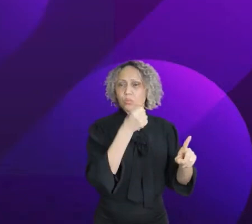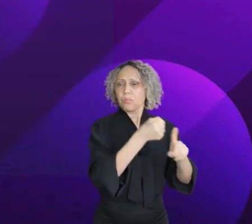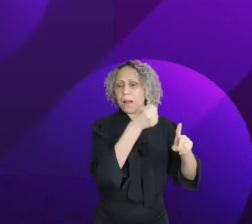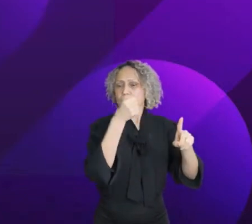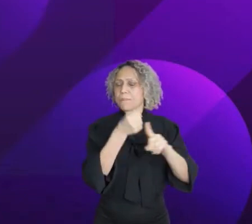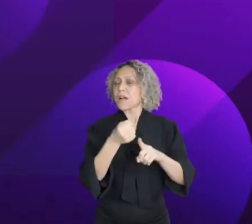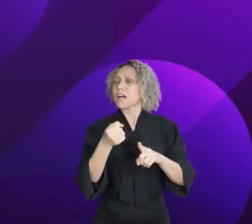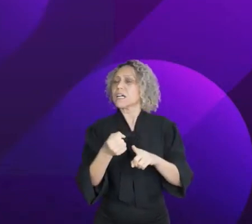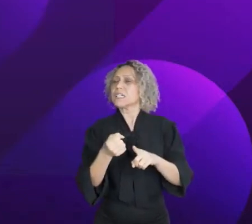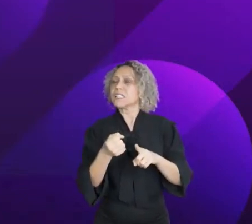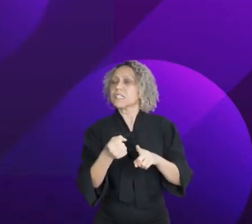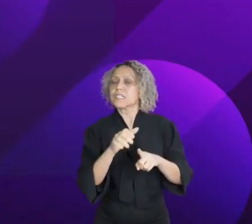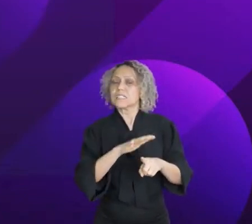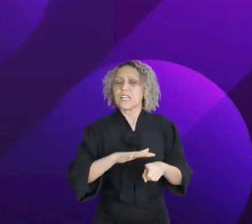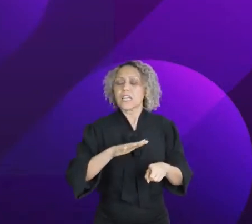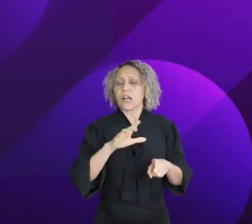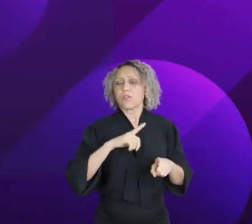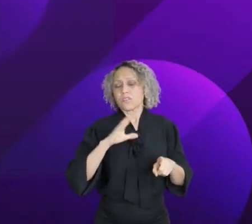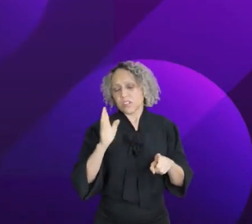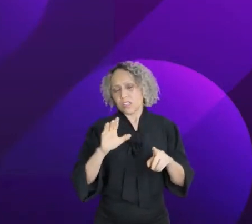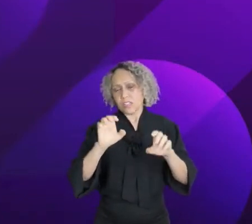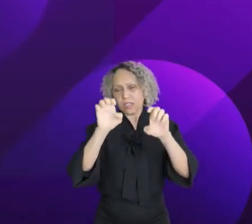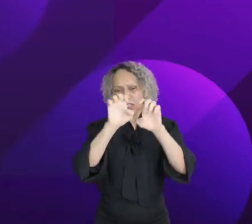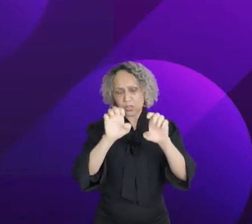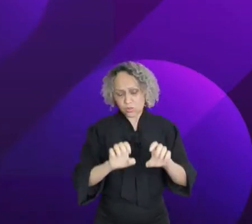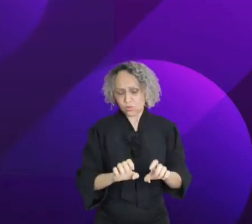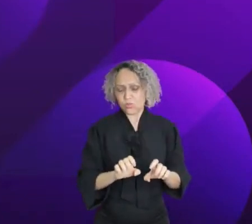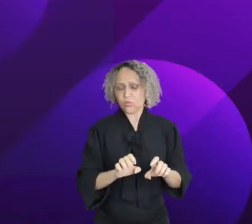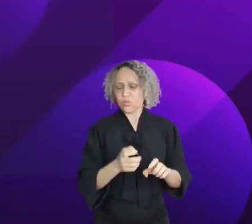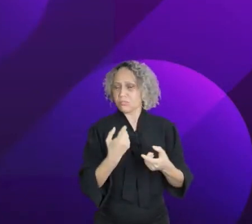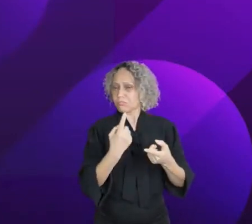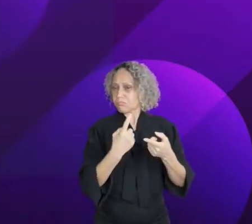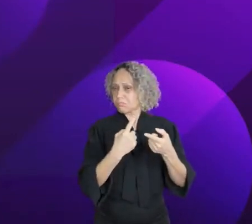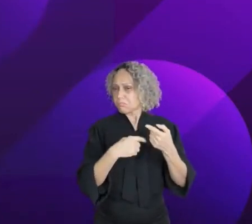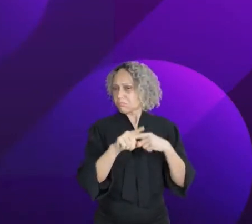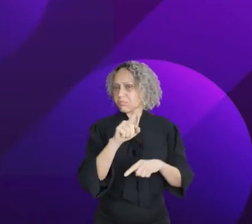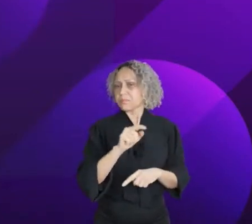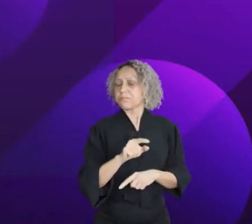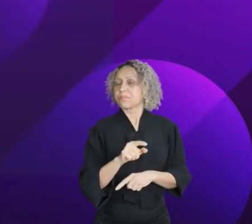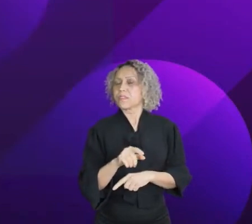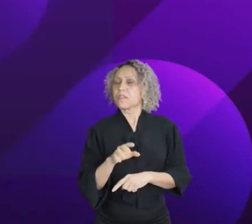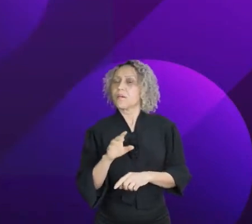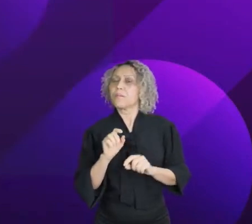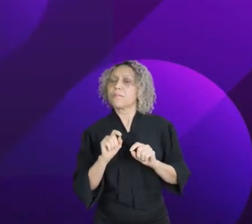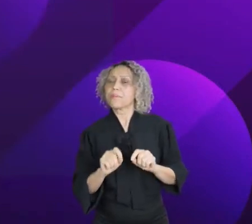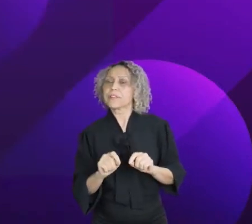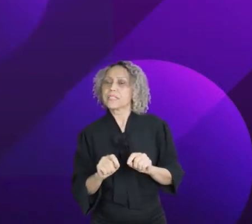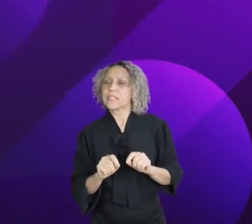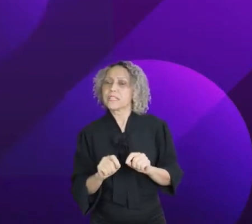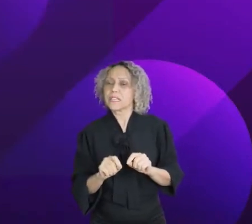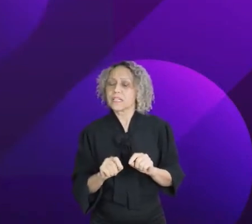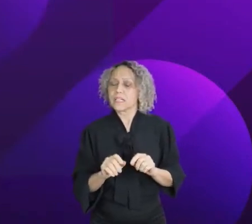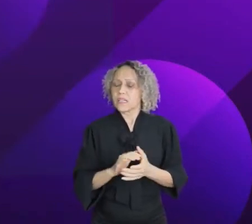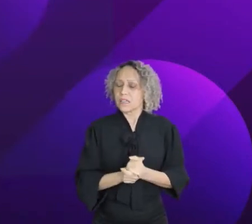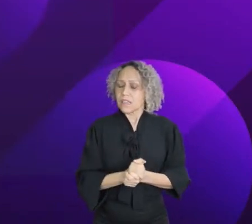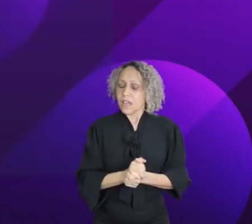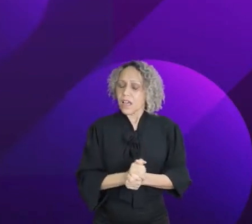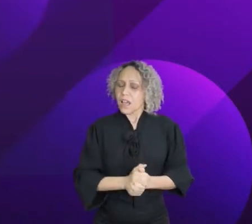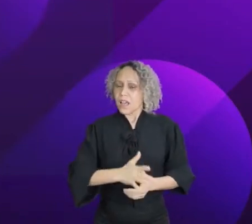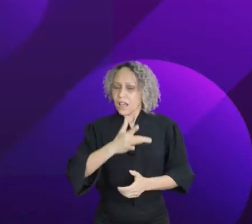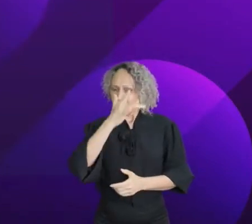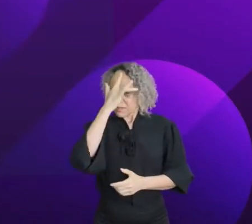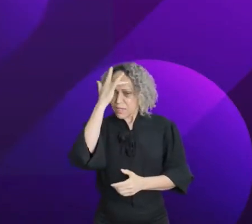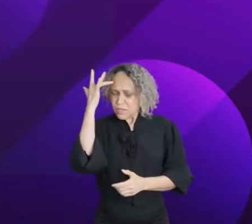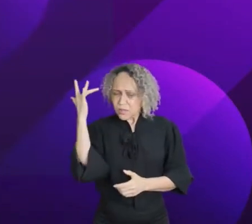né? Então, a gente vai observar que uma das grandes reclamações que era esse distanciamento das áreas